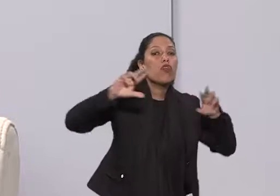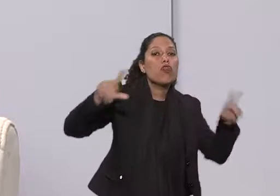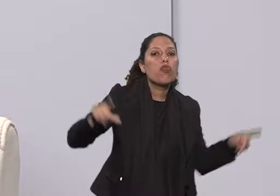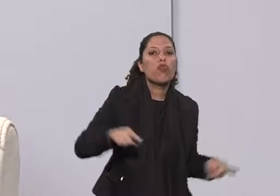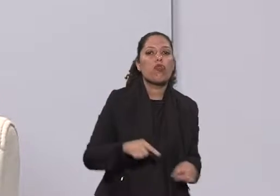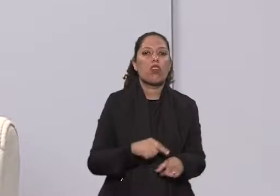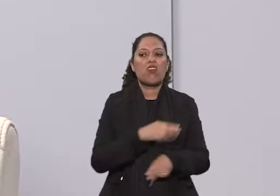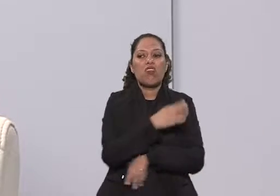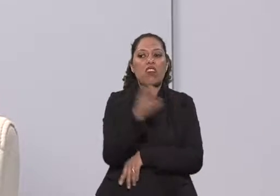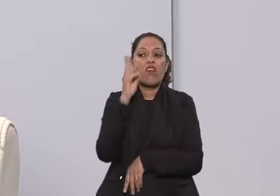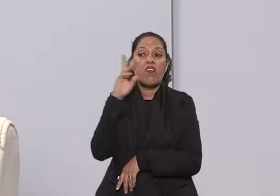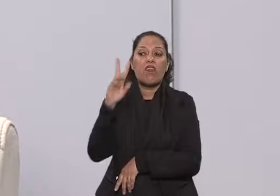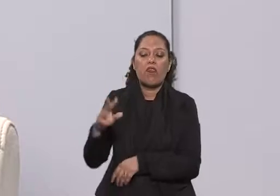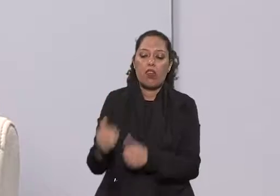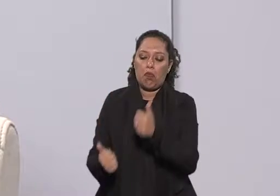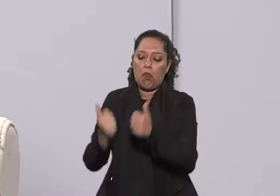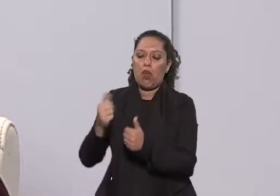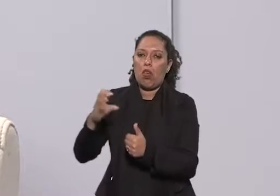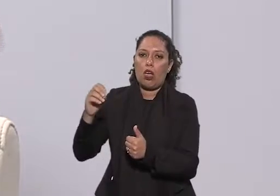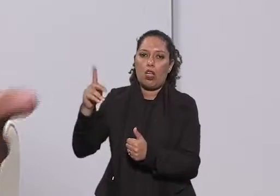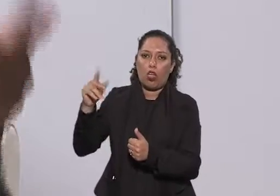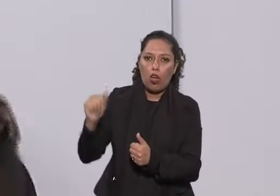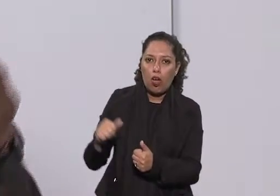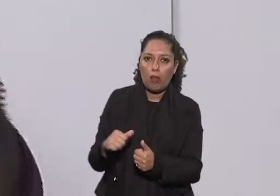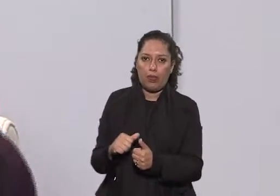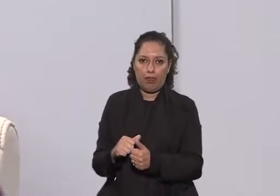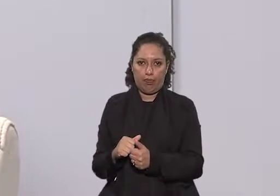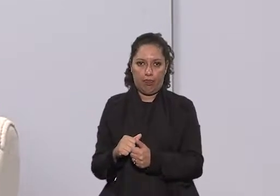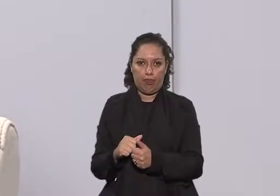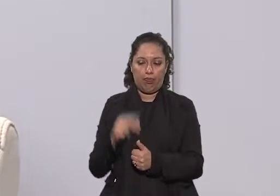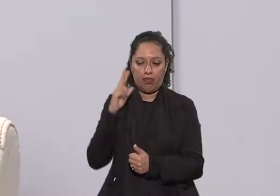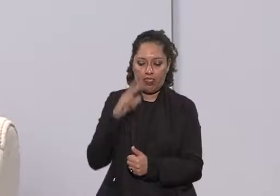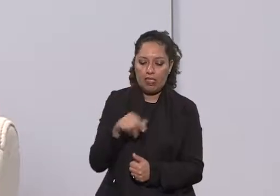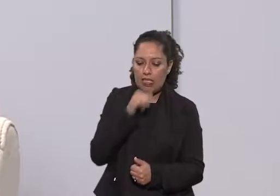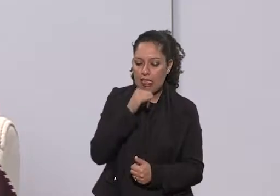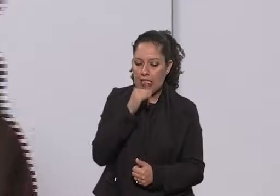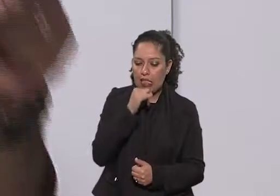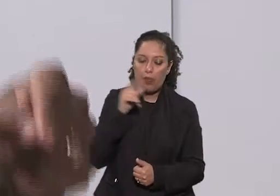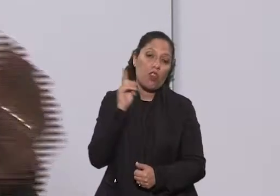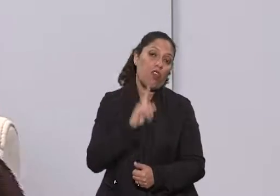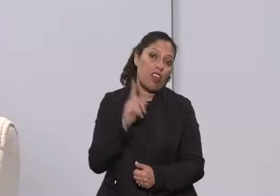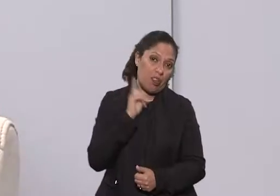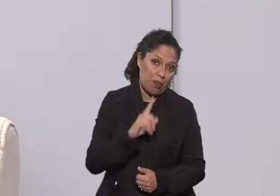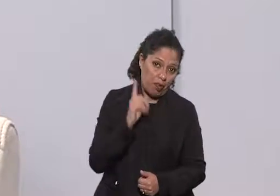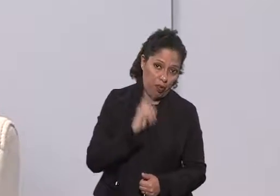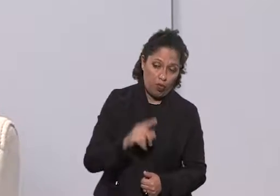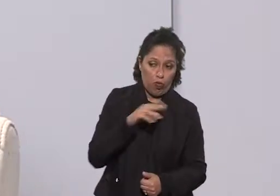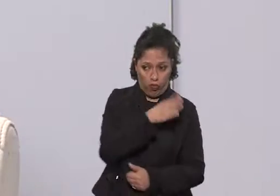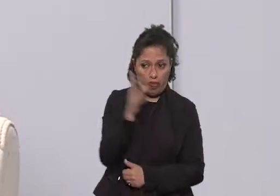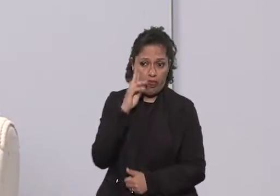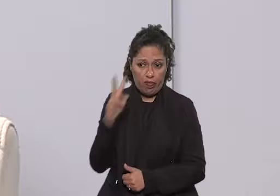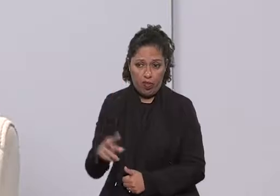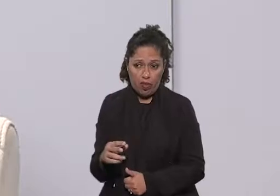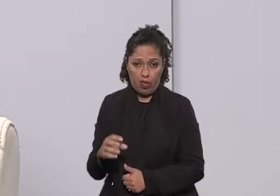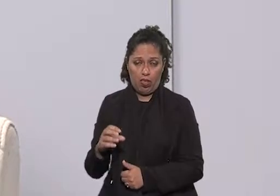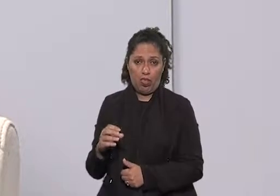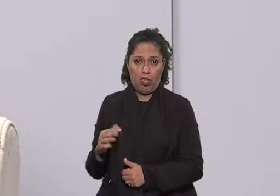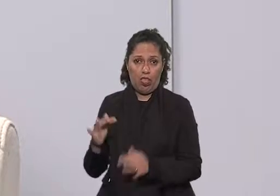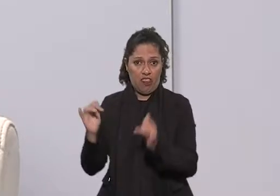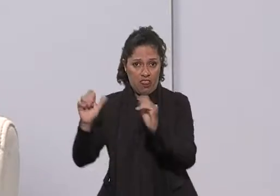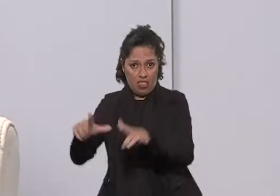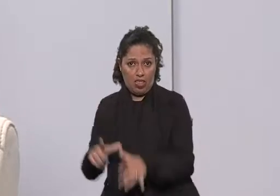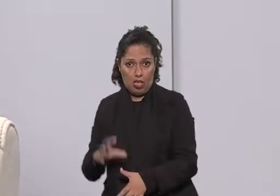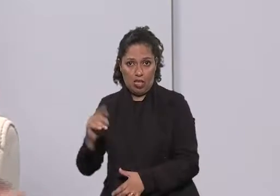enviou o flamengo na verdade acompanhei até final que definiu inclusive ea contratação do ronaldinho isso é